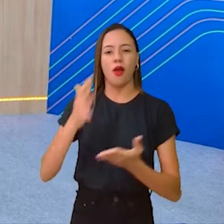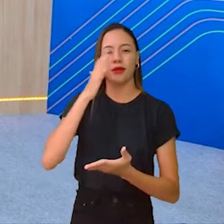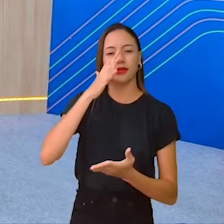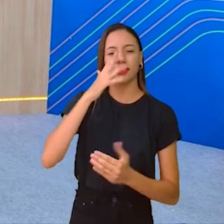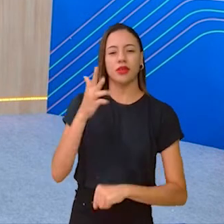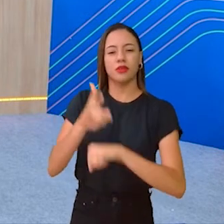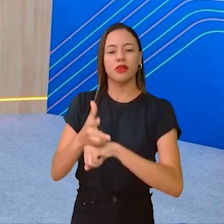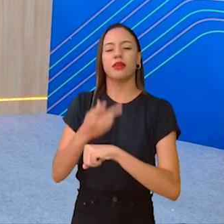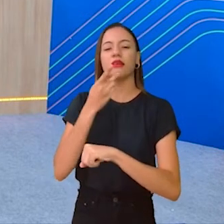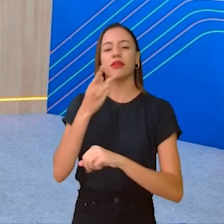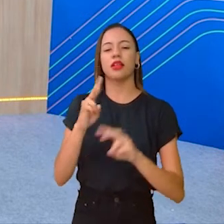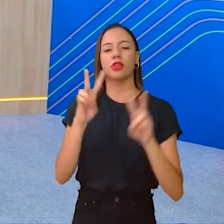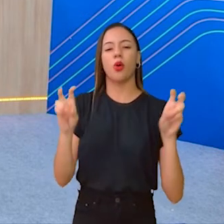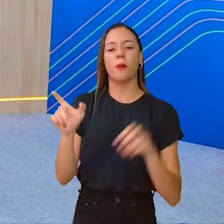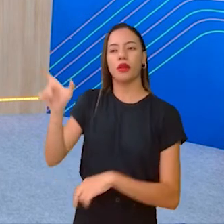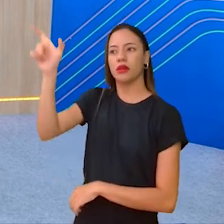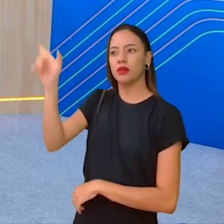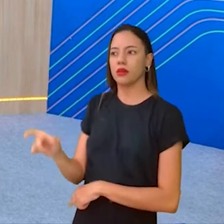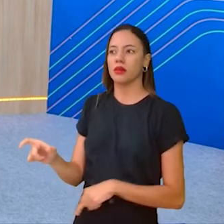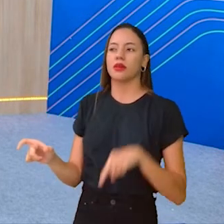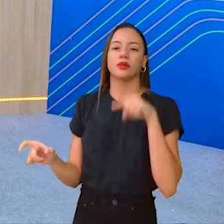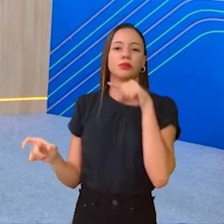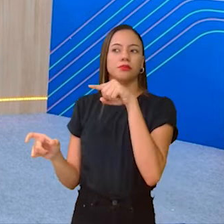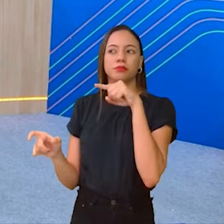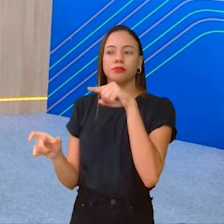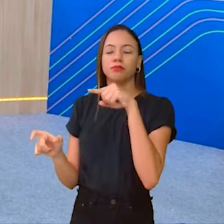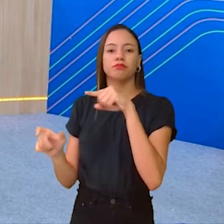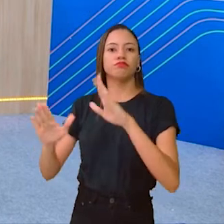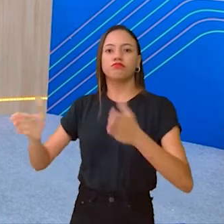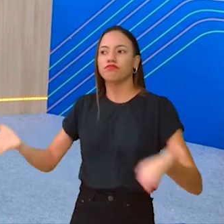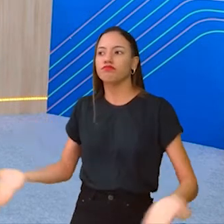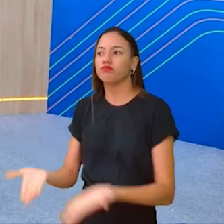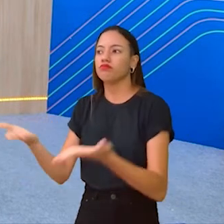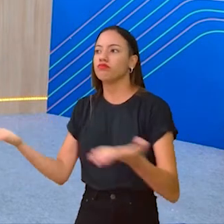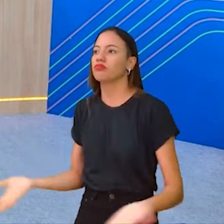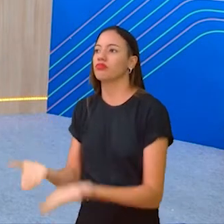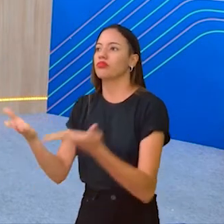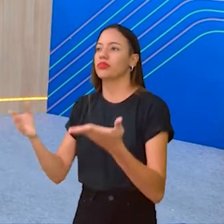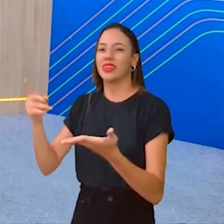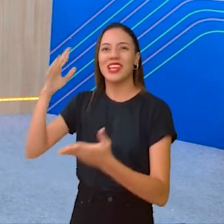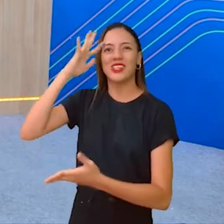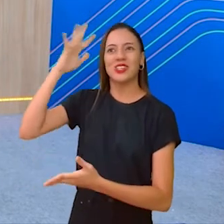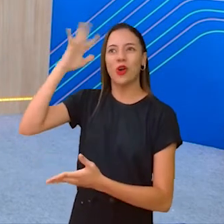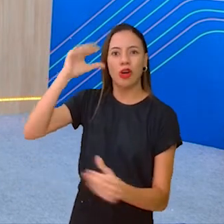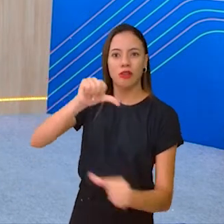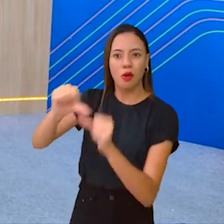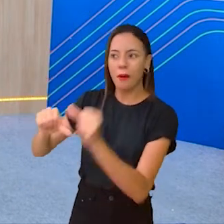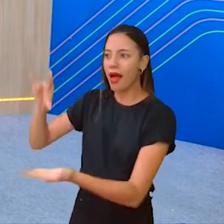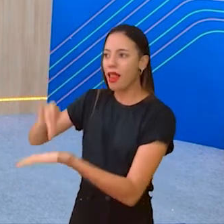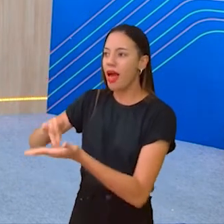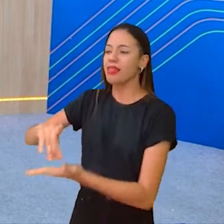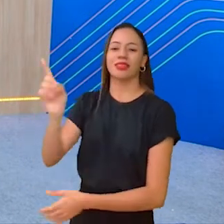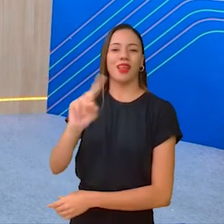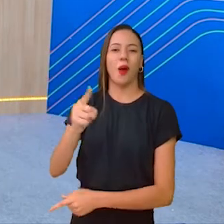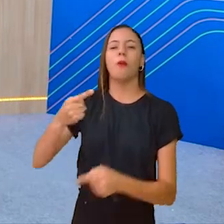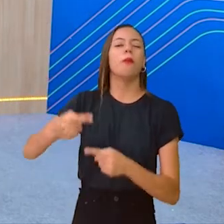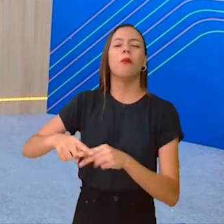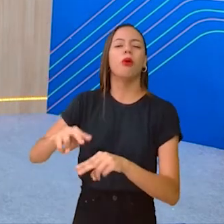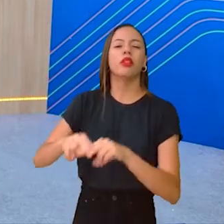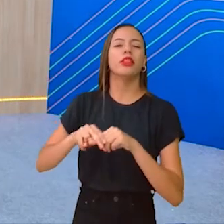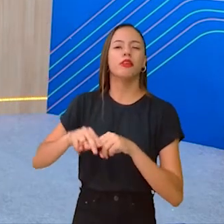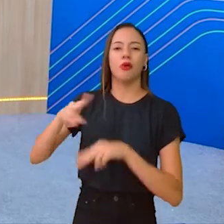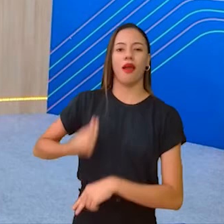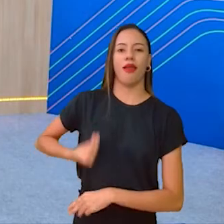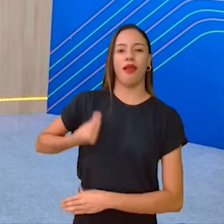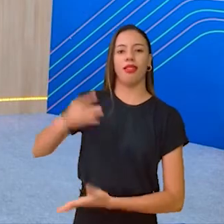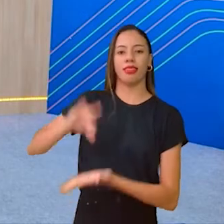de alguém que era estimulado a não realizar seus sonhos pela realidade em que se vivia. Vamos ver